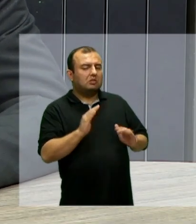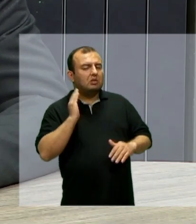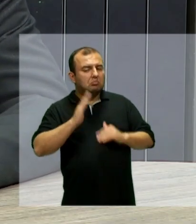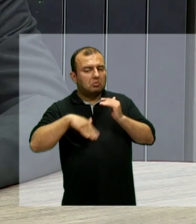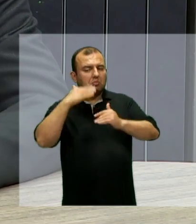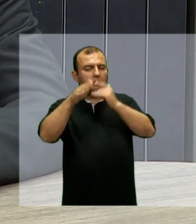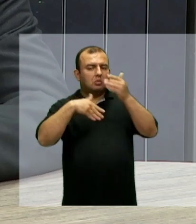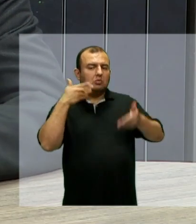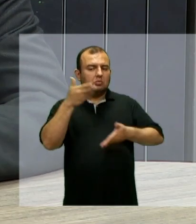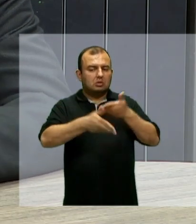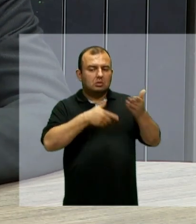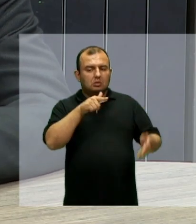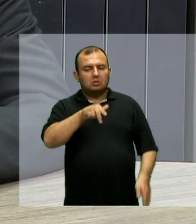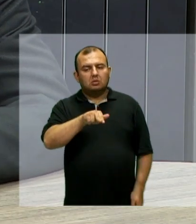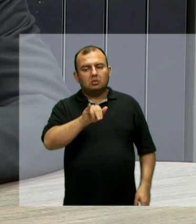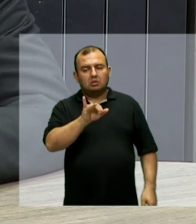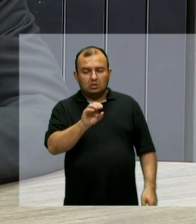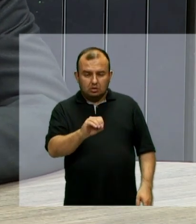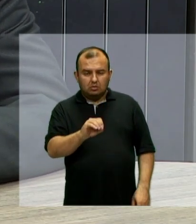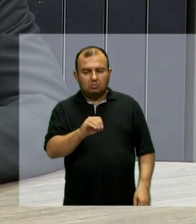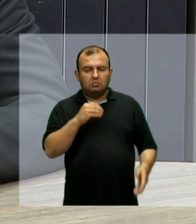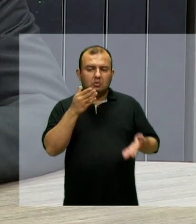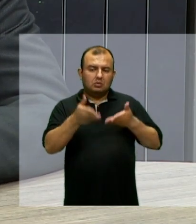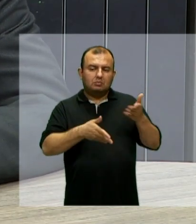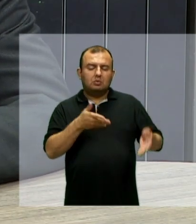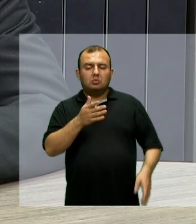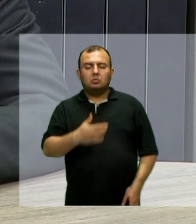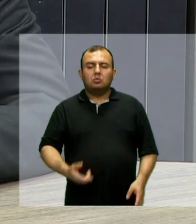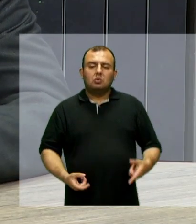tratamento quimioterápico no câncer de mama.